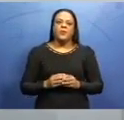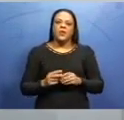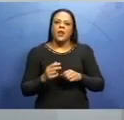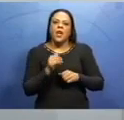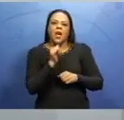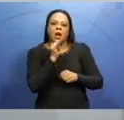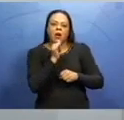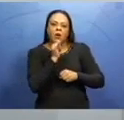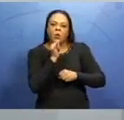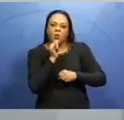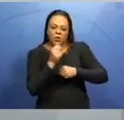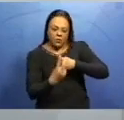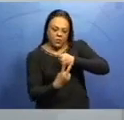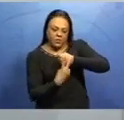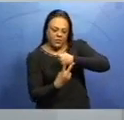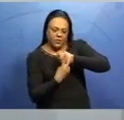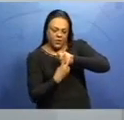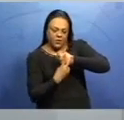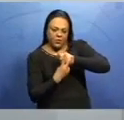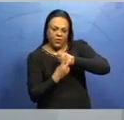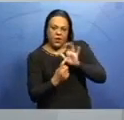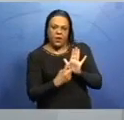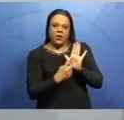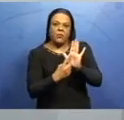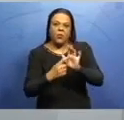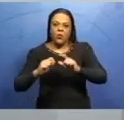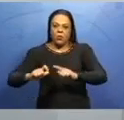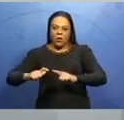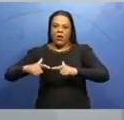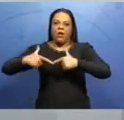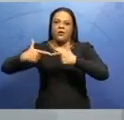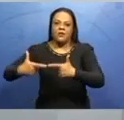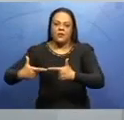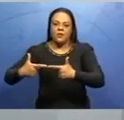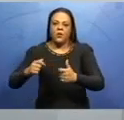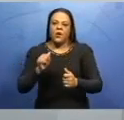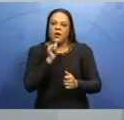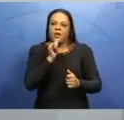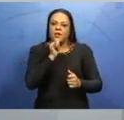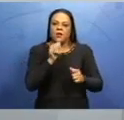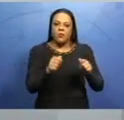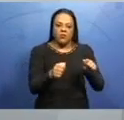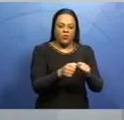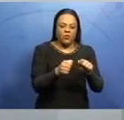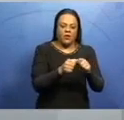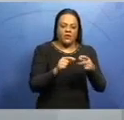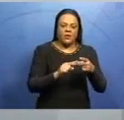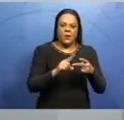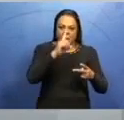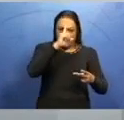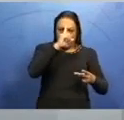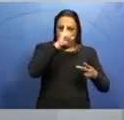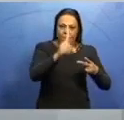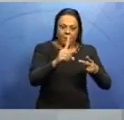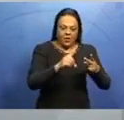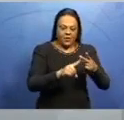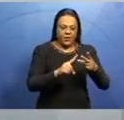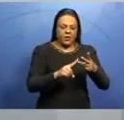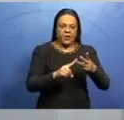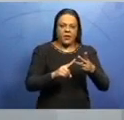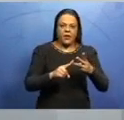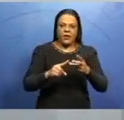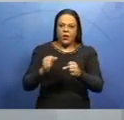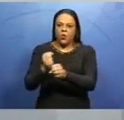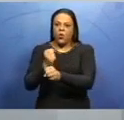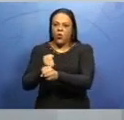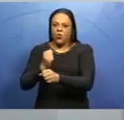Exemplos de verbos que indicam uma ação: fazer, mandar,